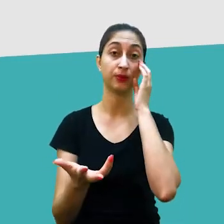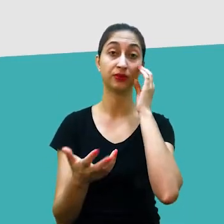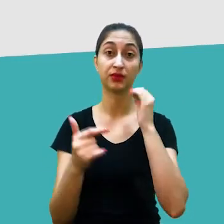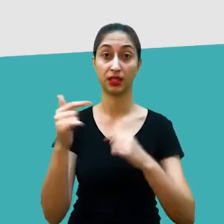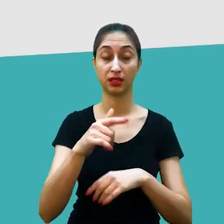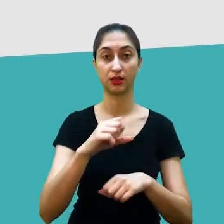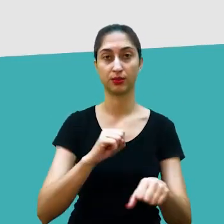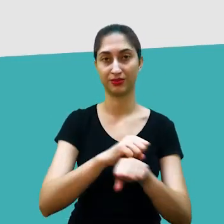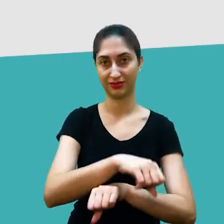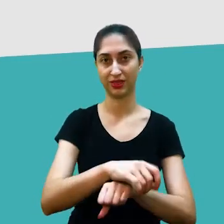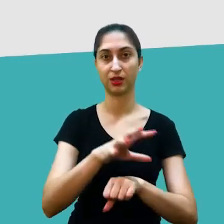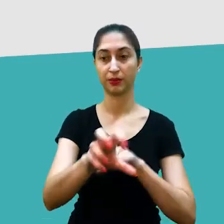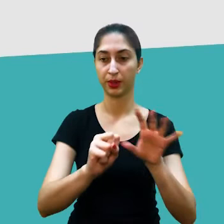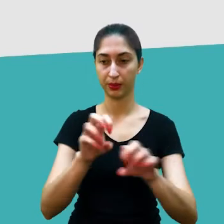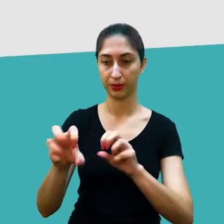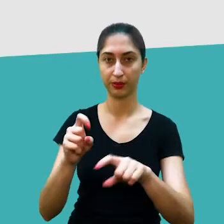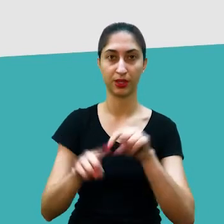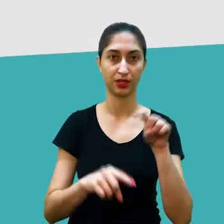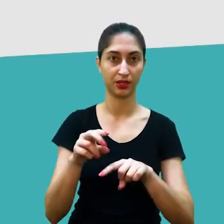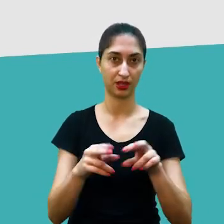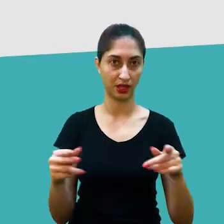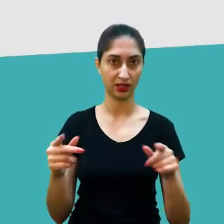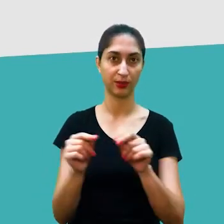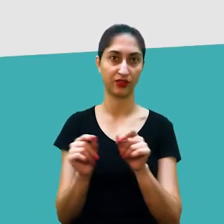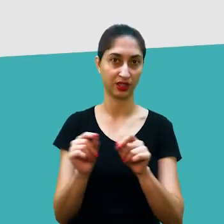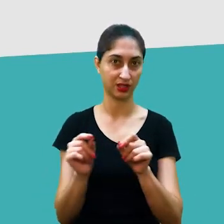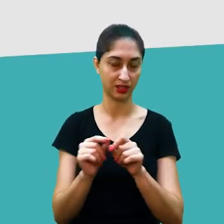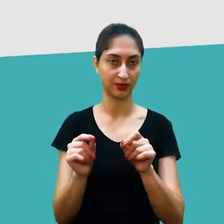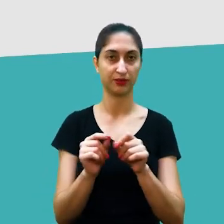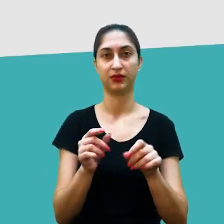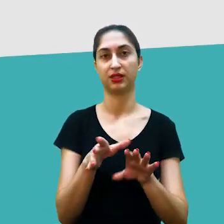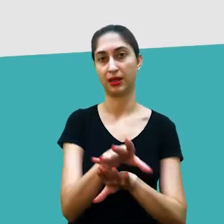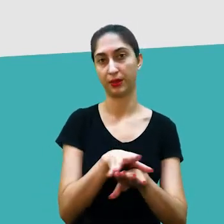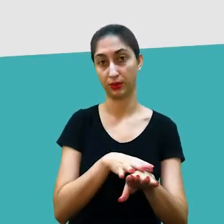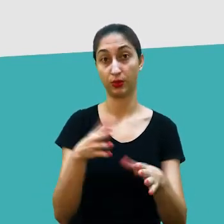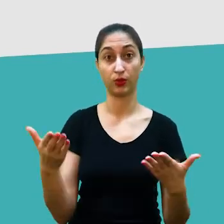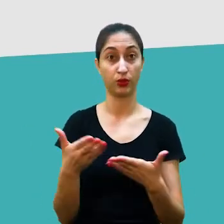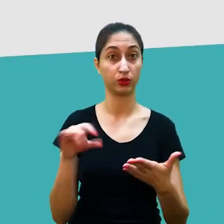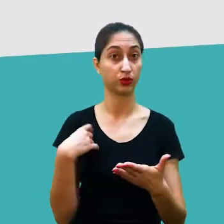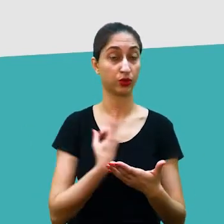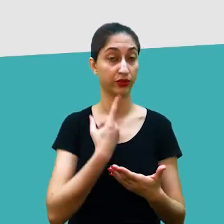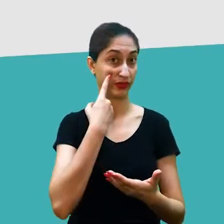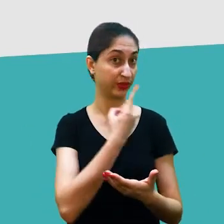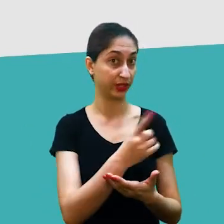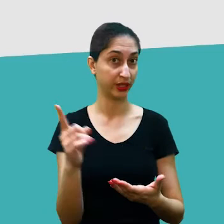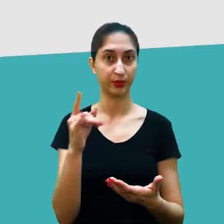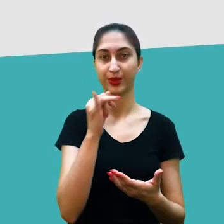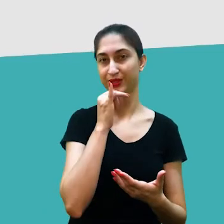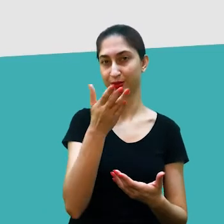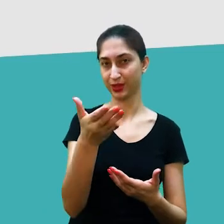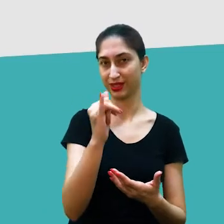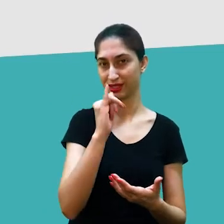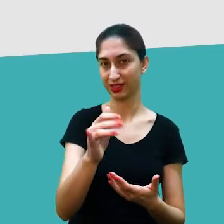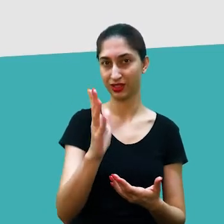reconstituir essas sobras, esses materiais. E, naturalmente, a gente vê isso hoje dentro das matérias, a partir, como você mesmo